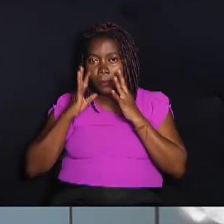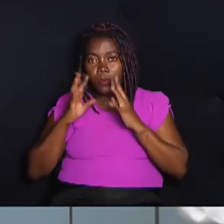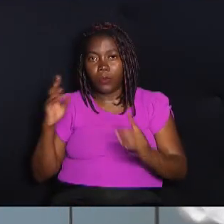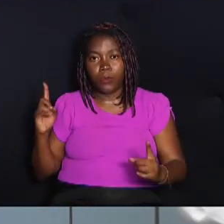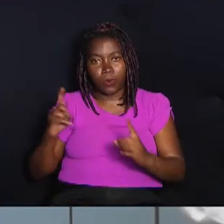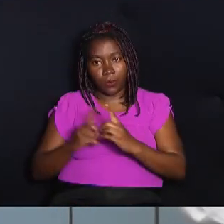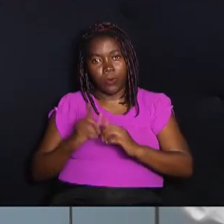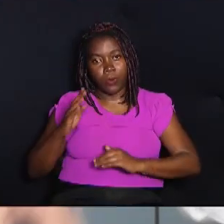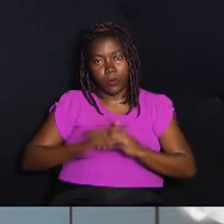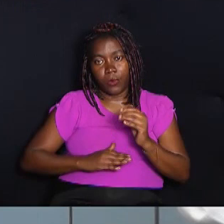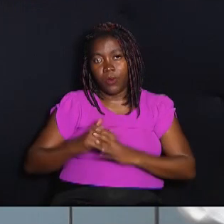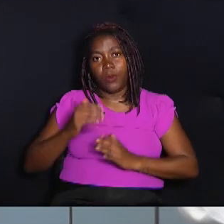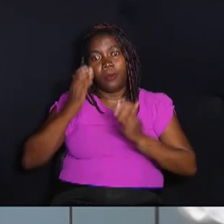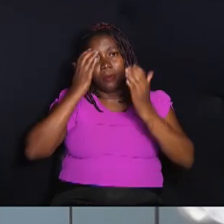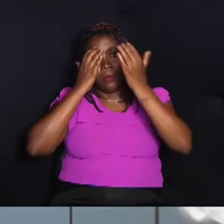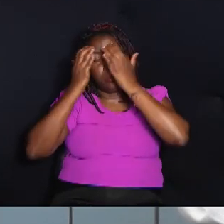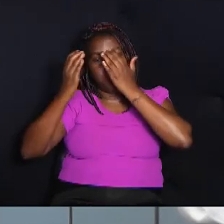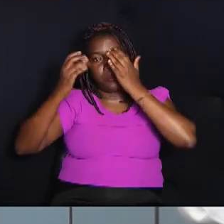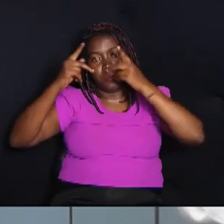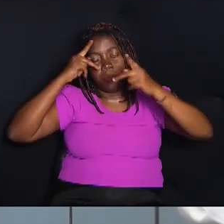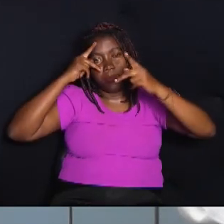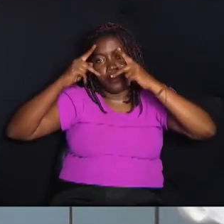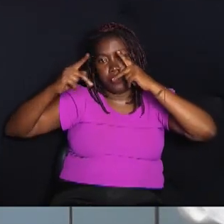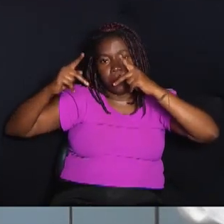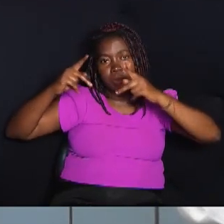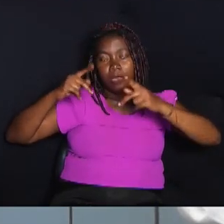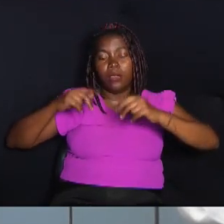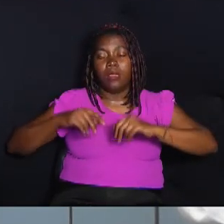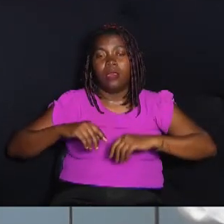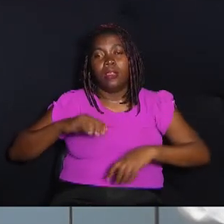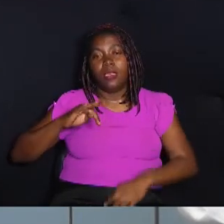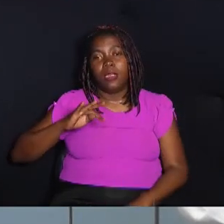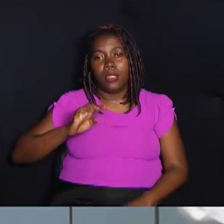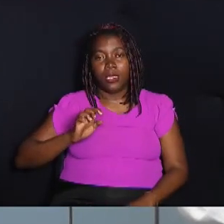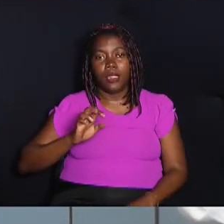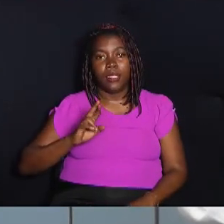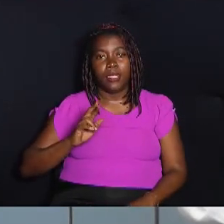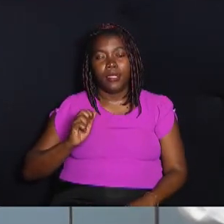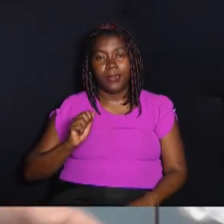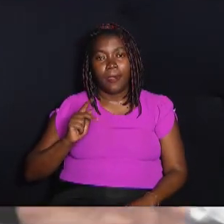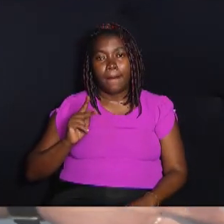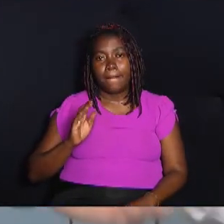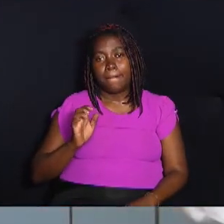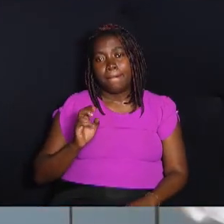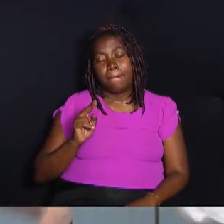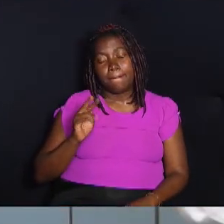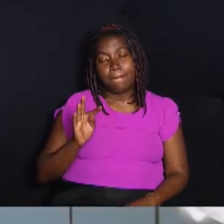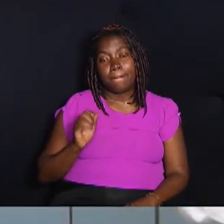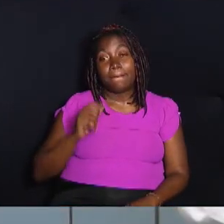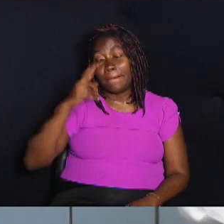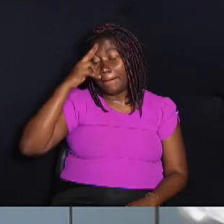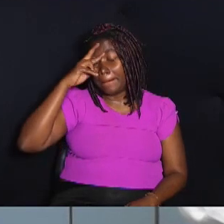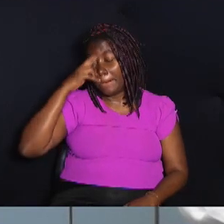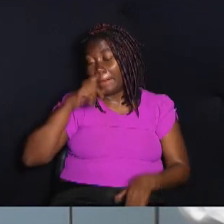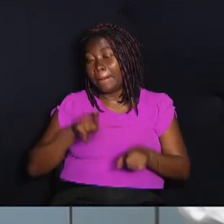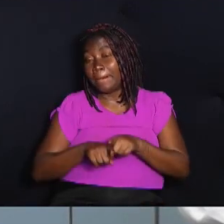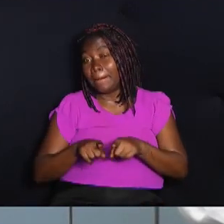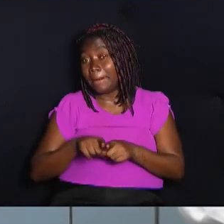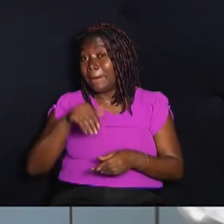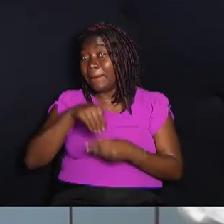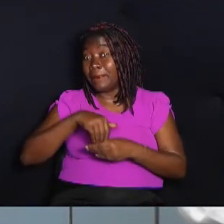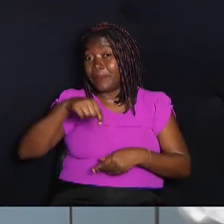que é um psicólogo, um psiquiatra, né, um terapeuta ocupacional, enfim. Né, lembrar também, nós votamos nessa casa